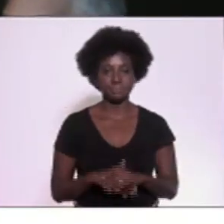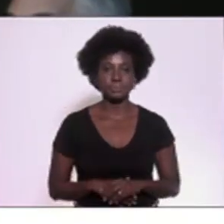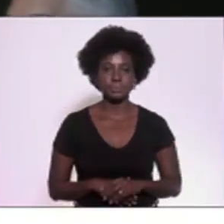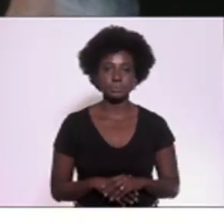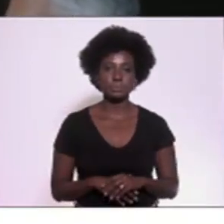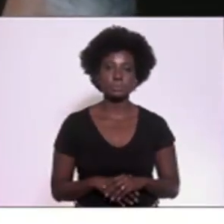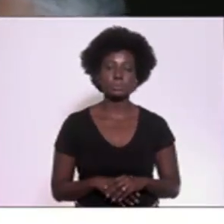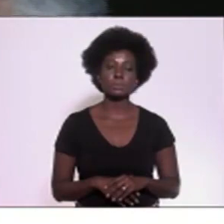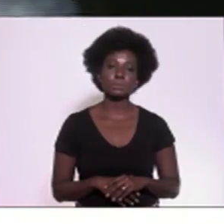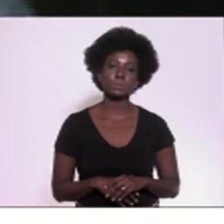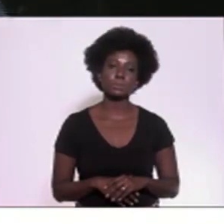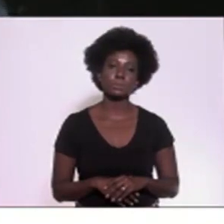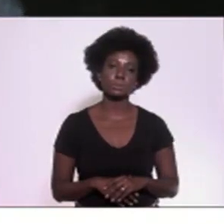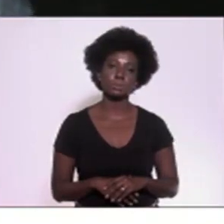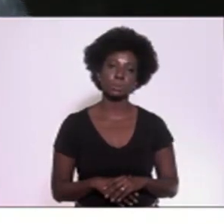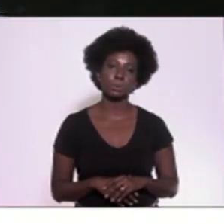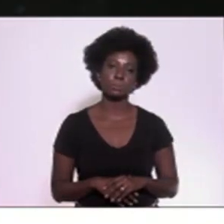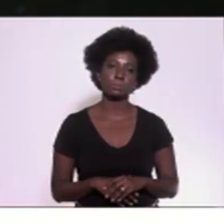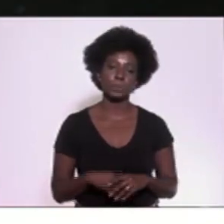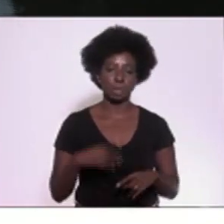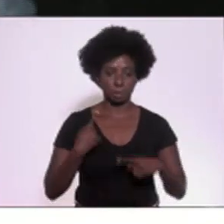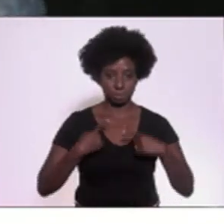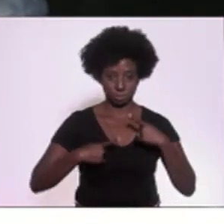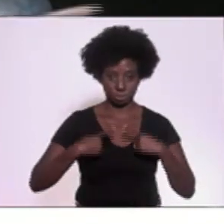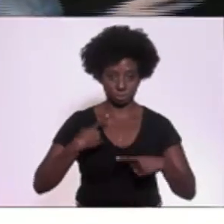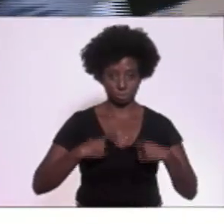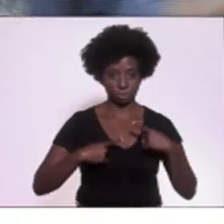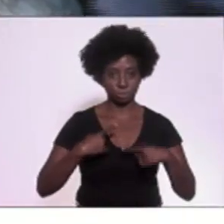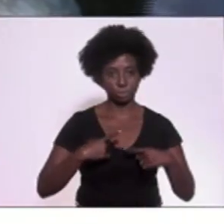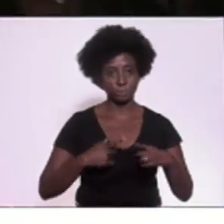Não havendo quem queira discutir, se era para discutir, deputado Renan Ferreira.